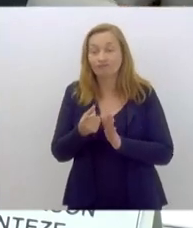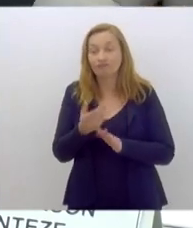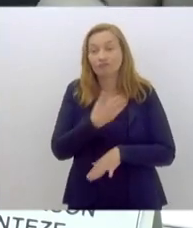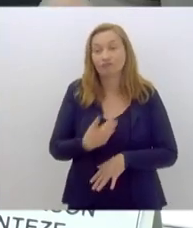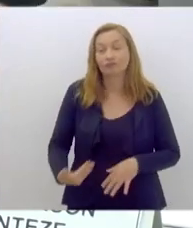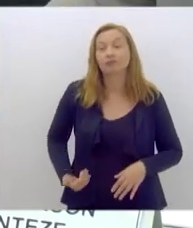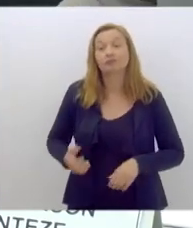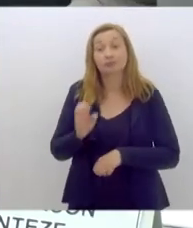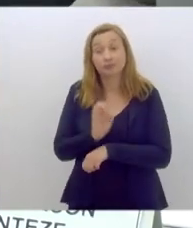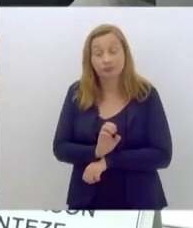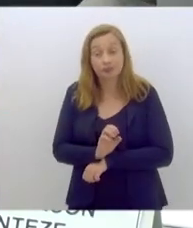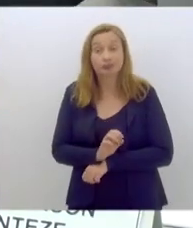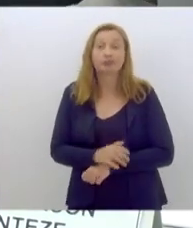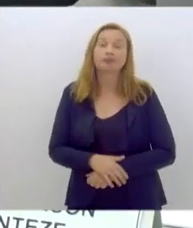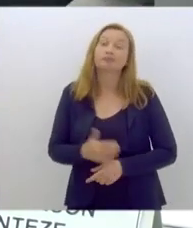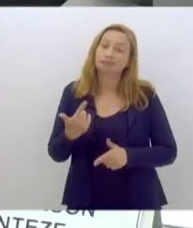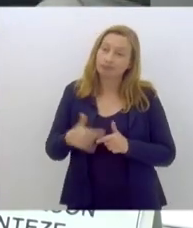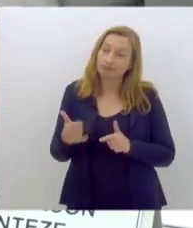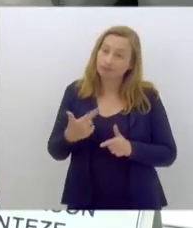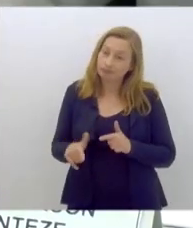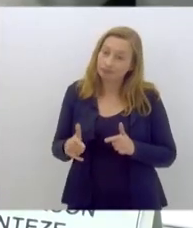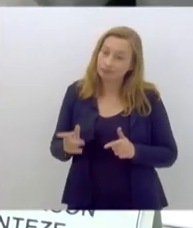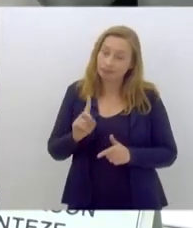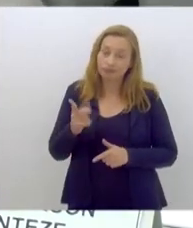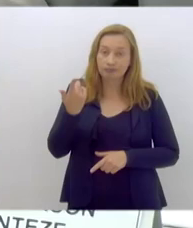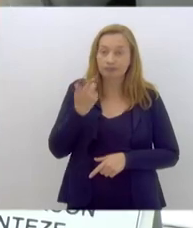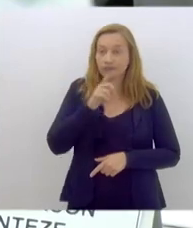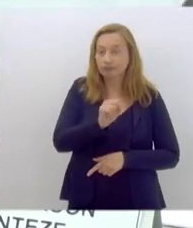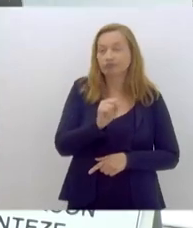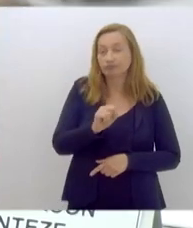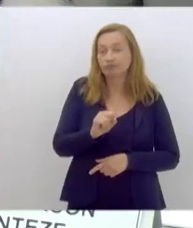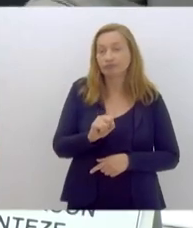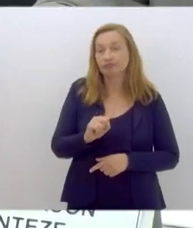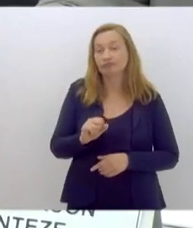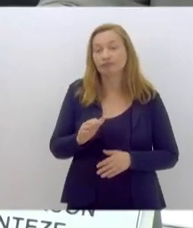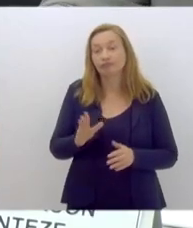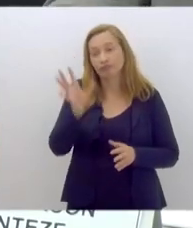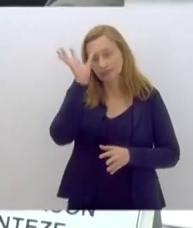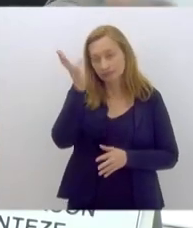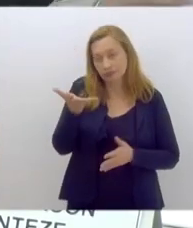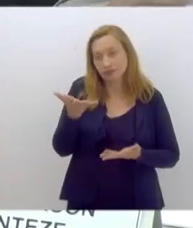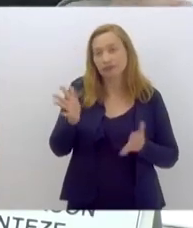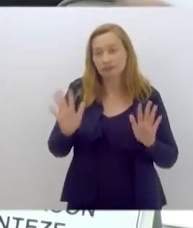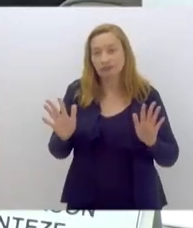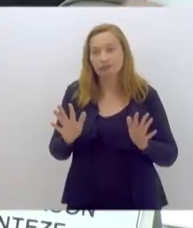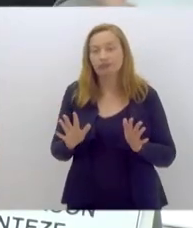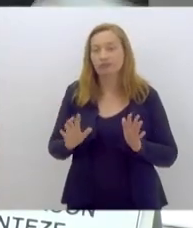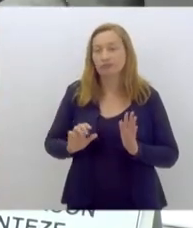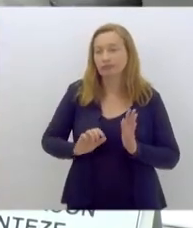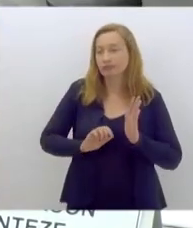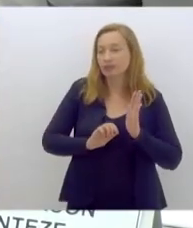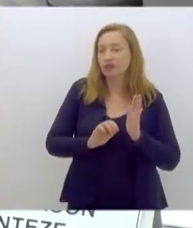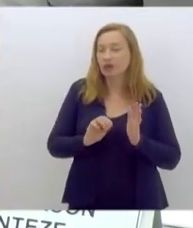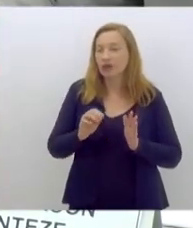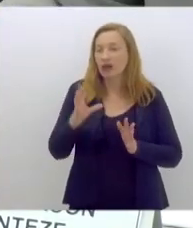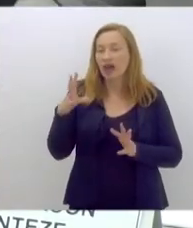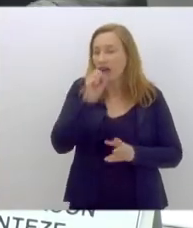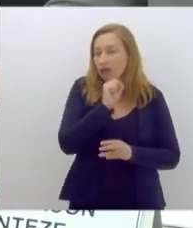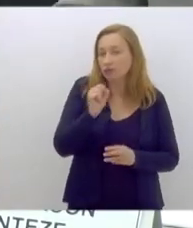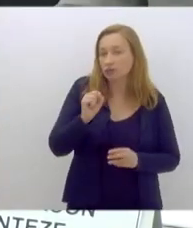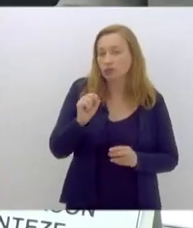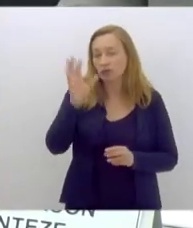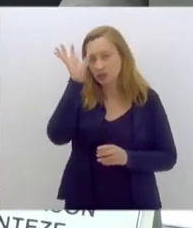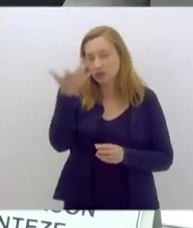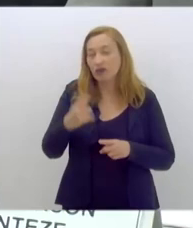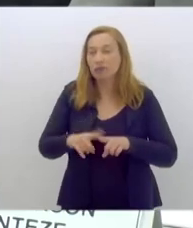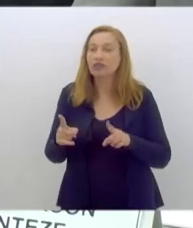estaduais nós vamos ter problemas que nós não conseguimos equacionar isso claro que não se vira uma chave não é do dia para noite mas